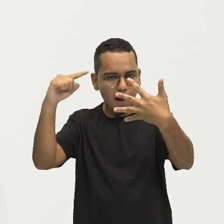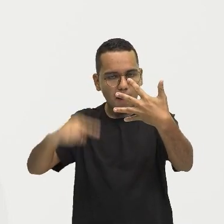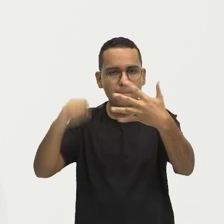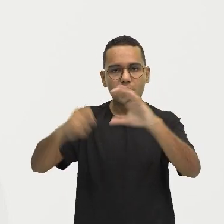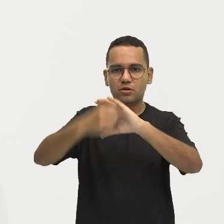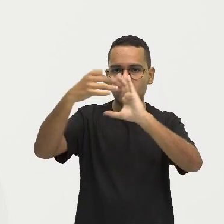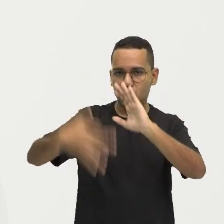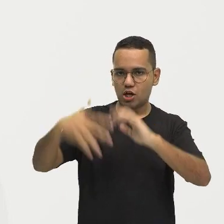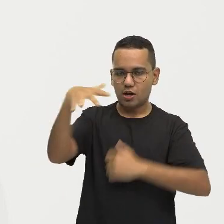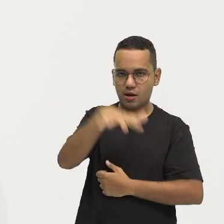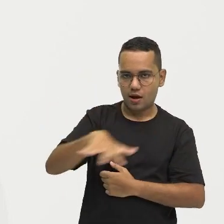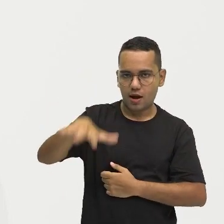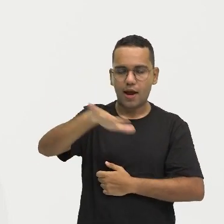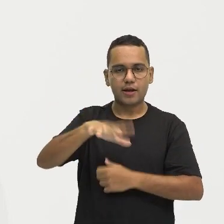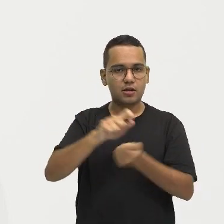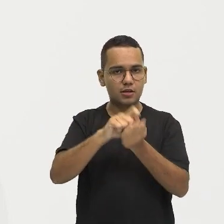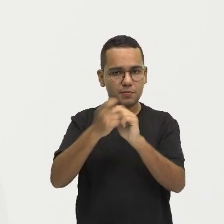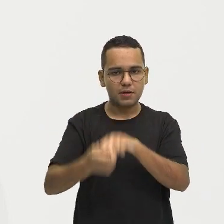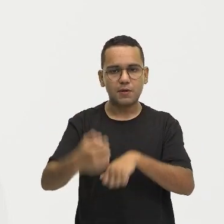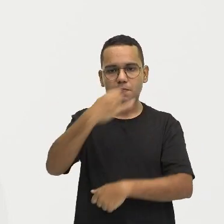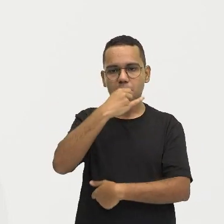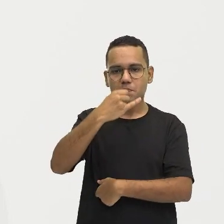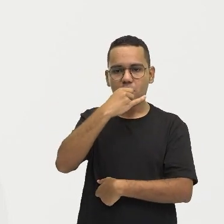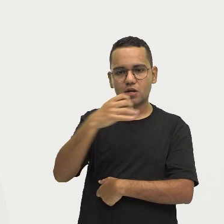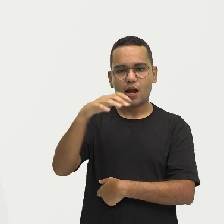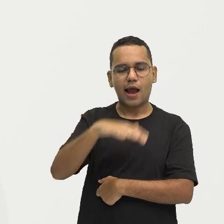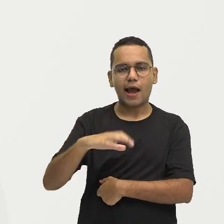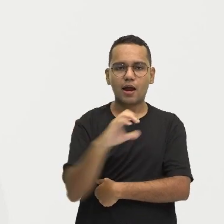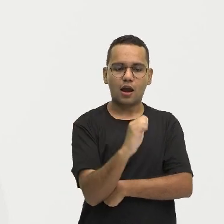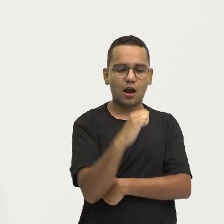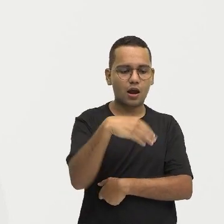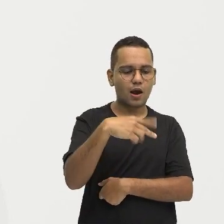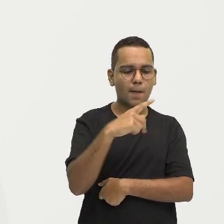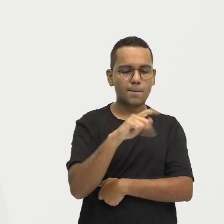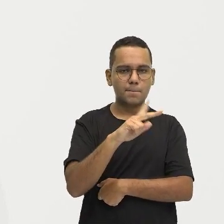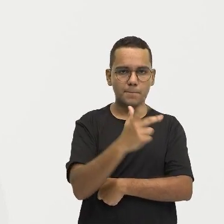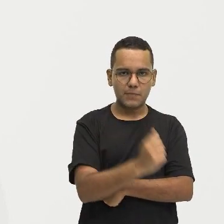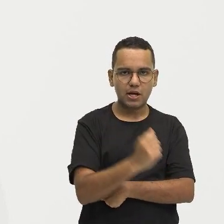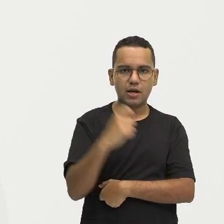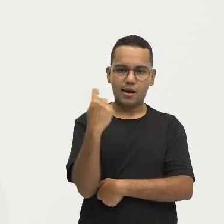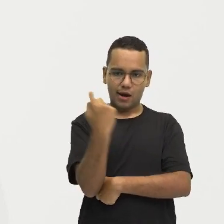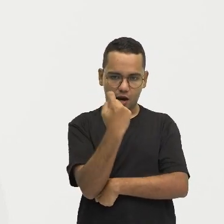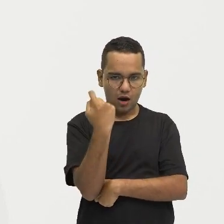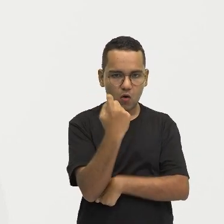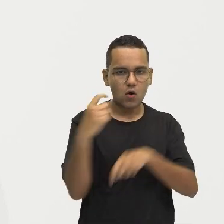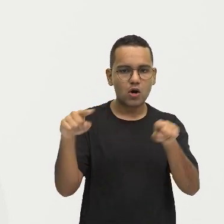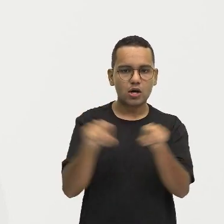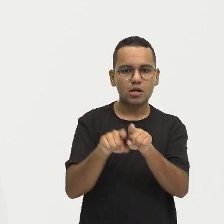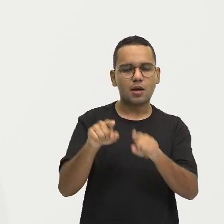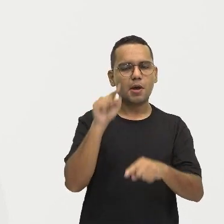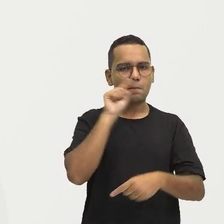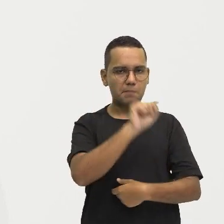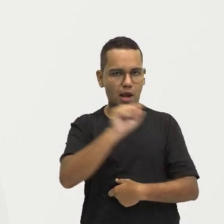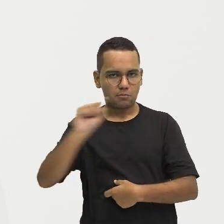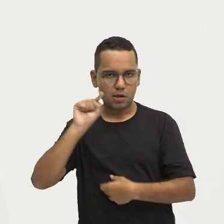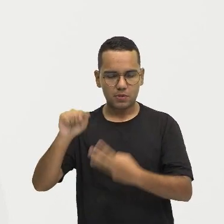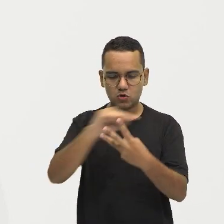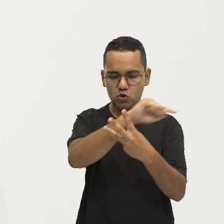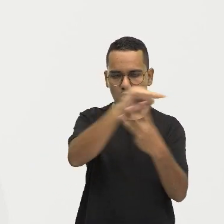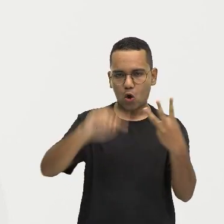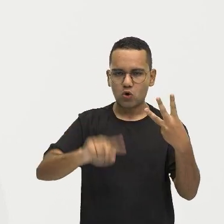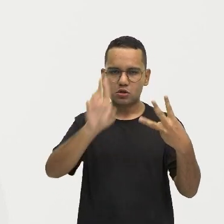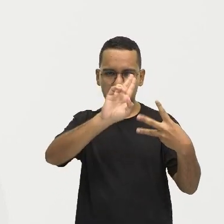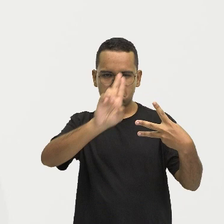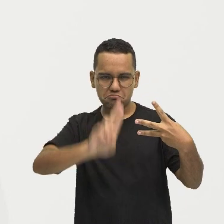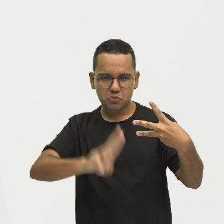aqui, esse bioma também vai ser conhecido por Campanha Gaúcha, Campos Sulinos ou Campos do Sul, e vai